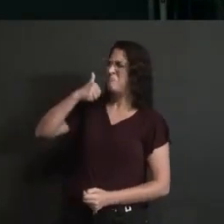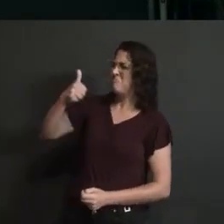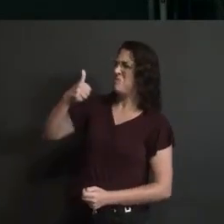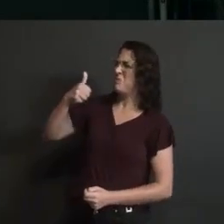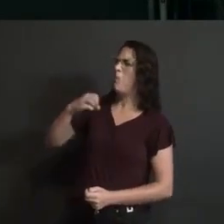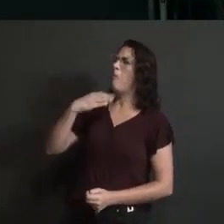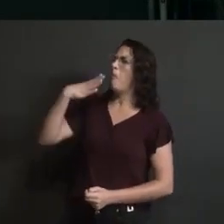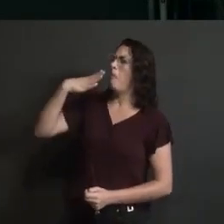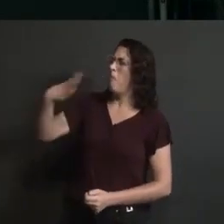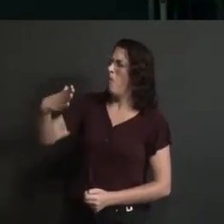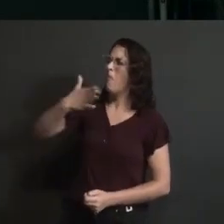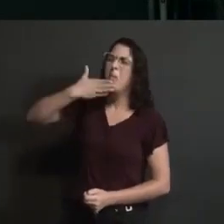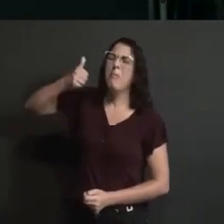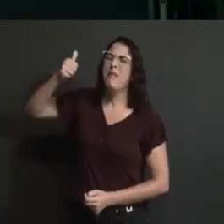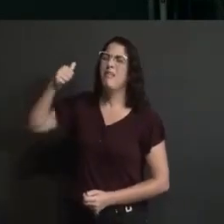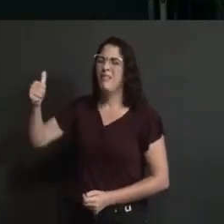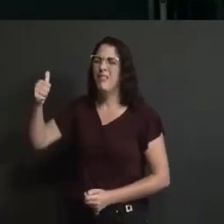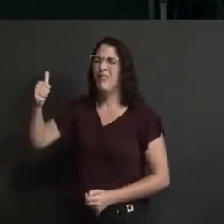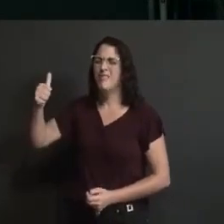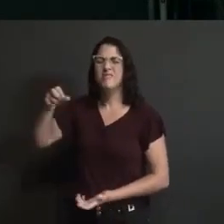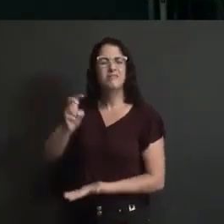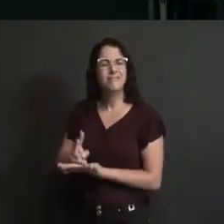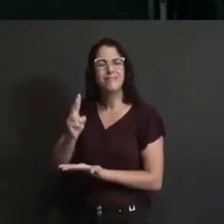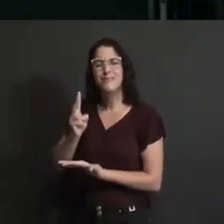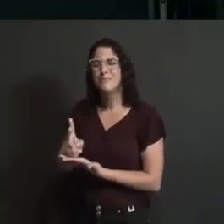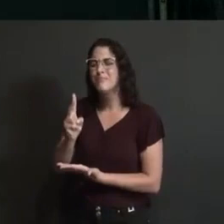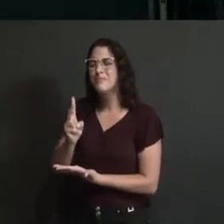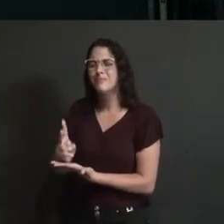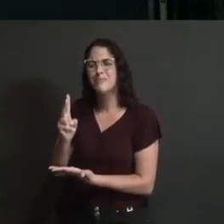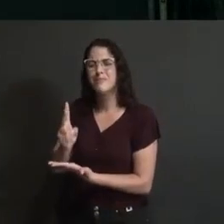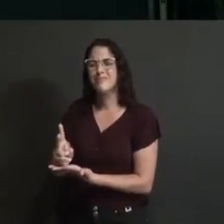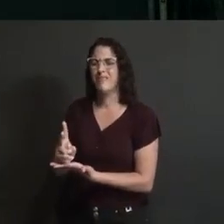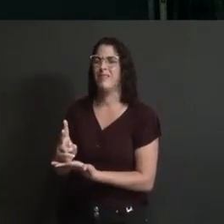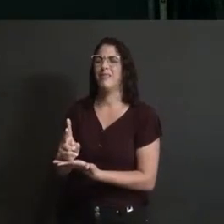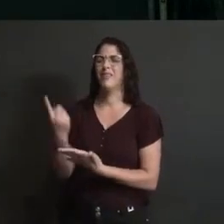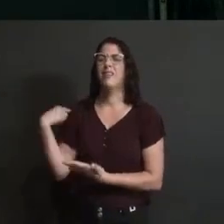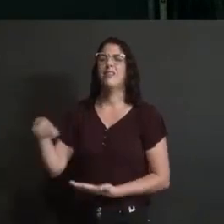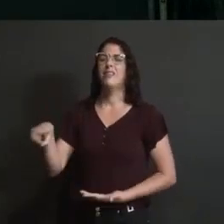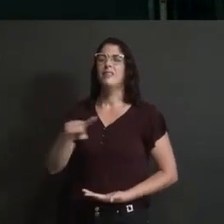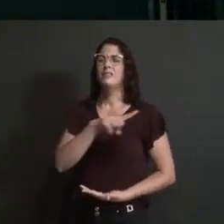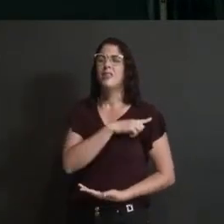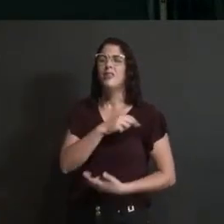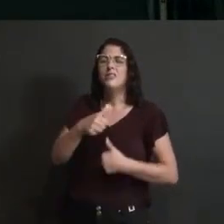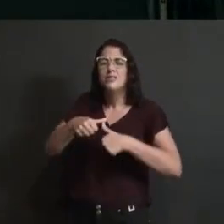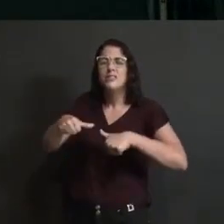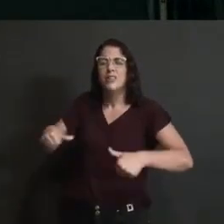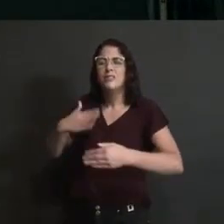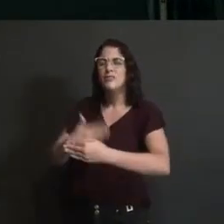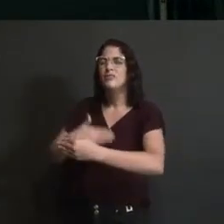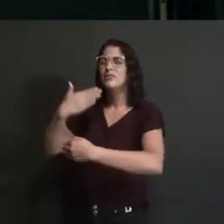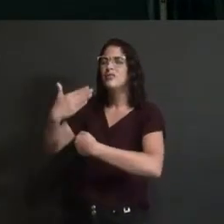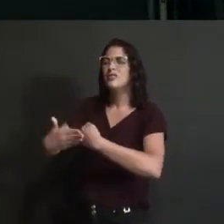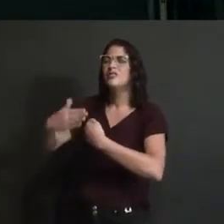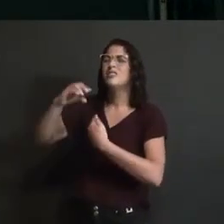continuar valendo a pena por todos os dias e que nós estivermos na tua presença.